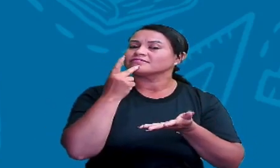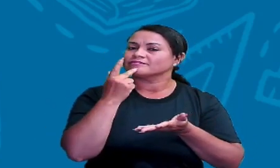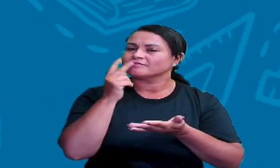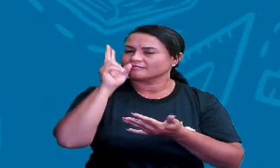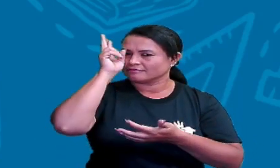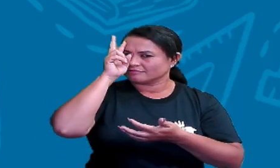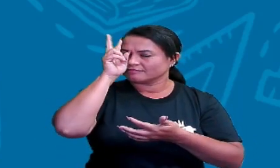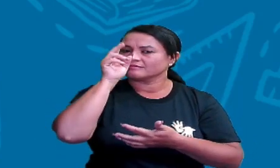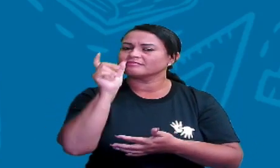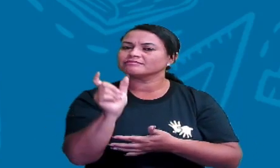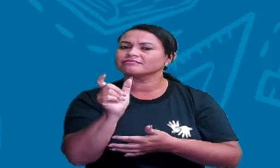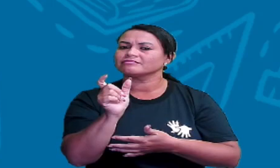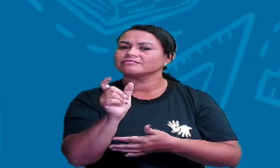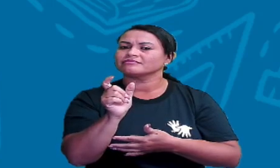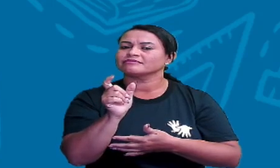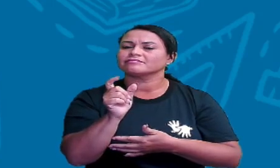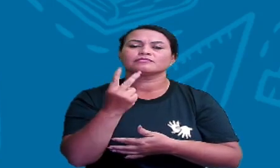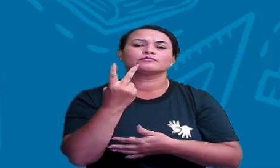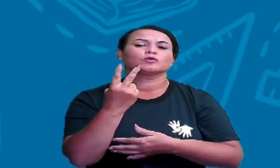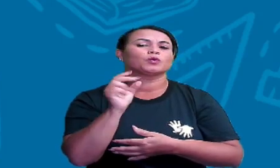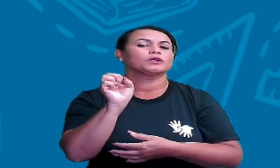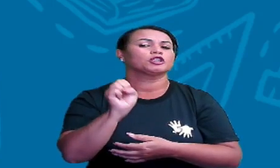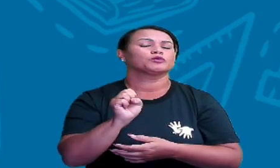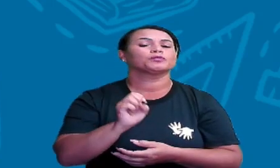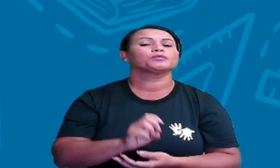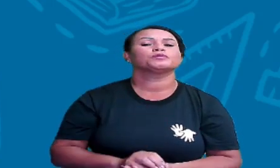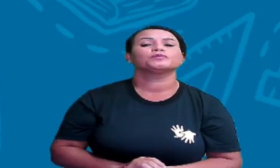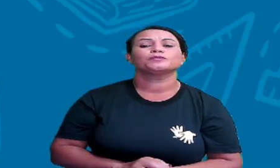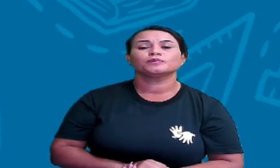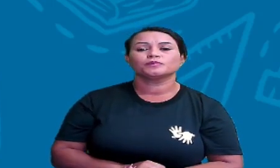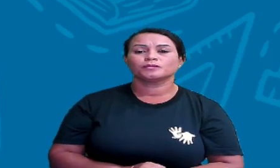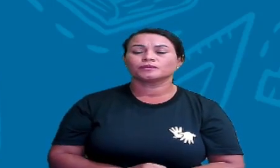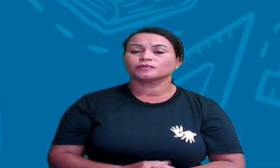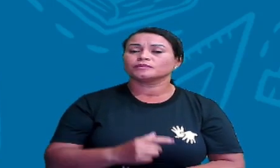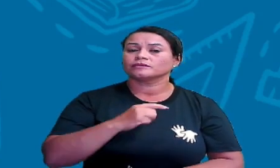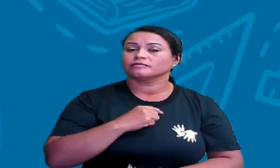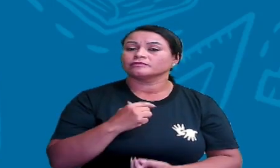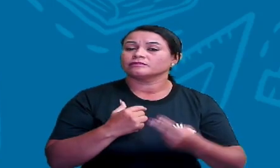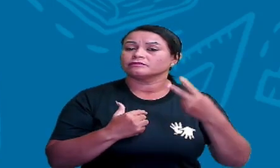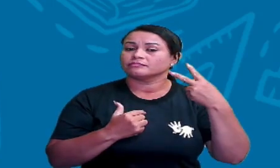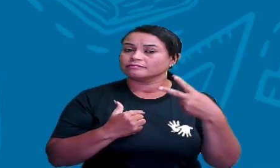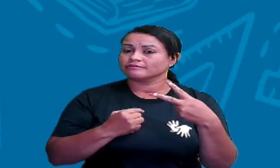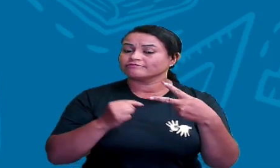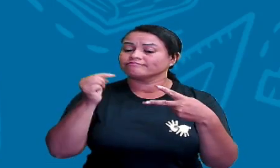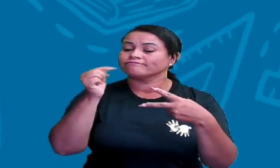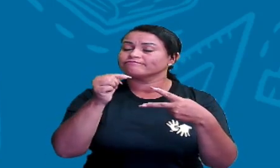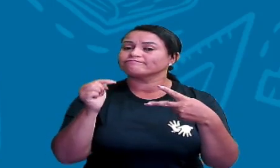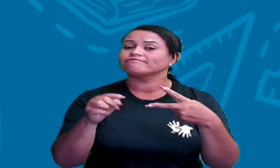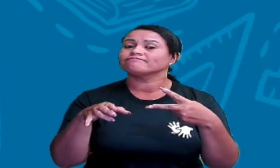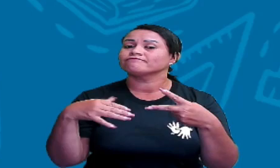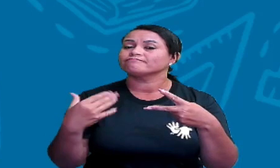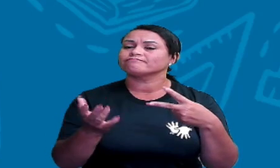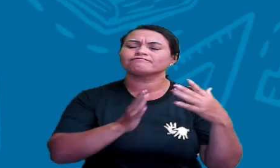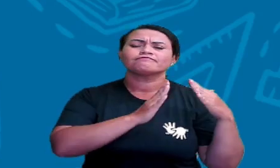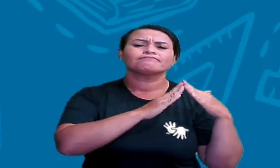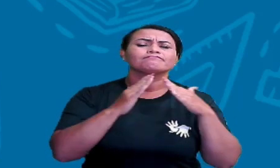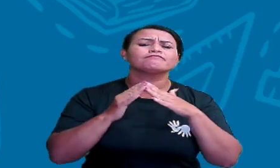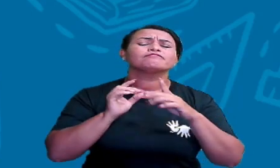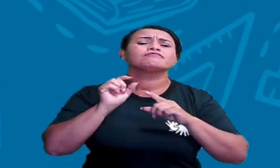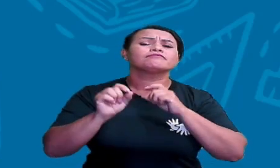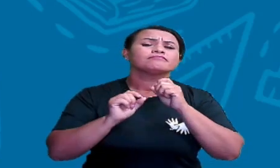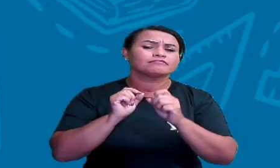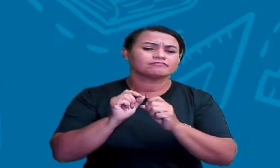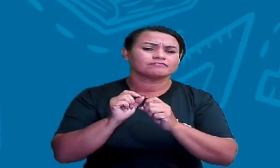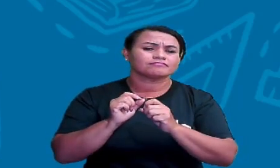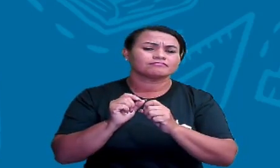falei, tá? 2 segundos para vocês lembrarem. Tenho 2 alternativas. O que é que quer dizer vizinhança? Vizinhança